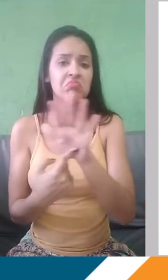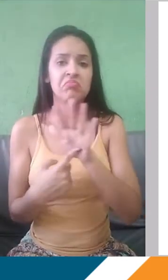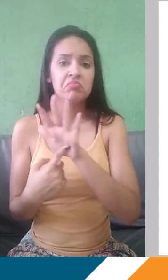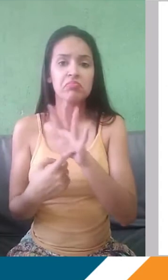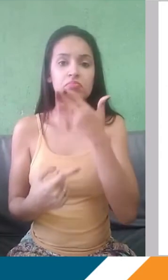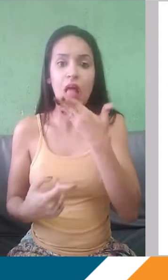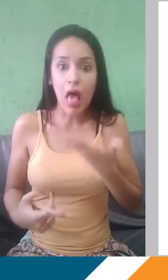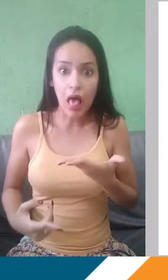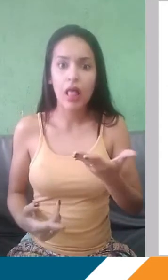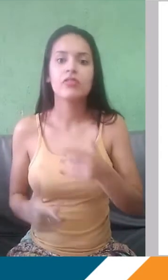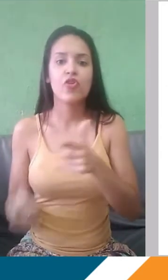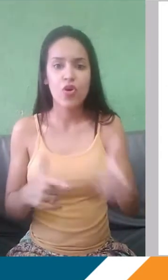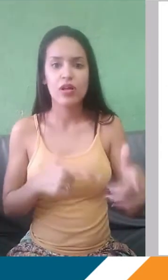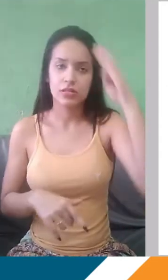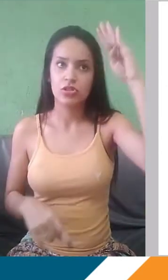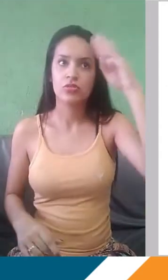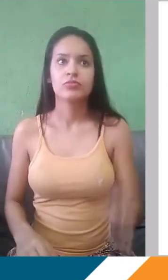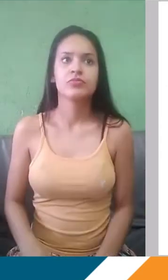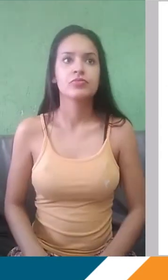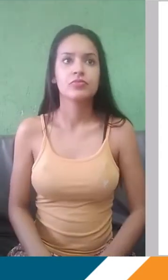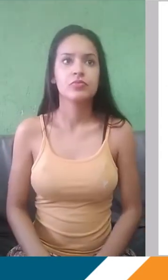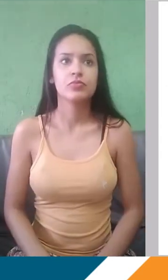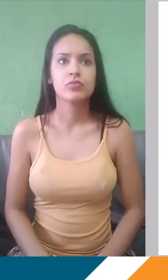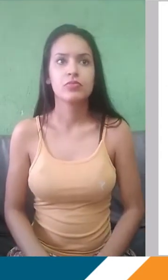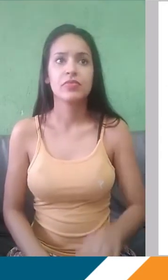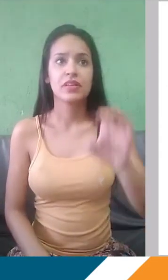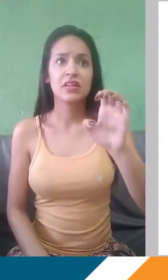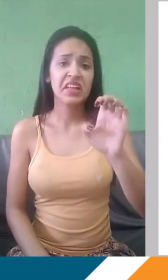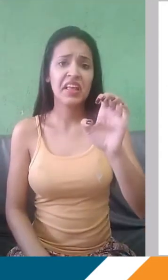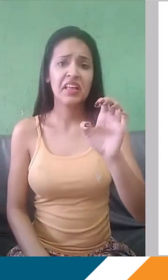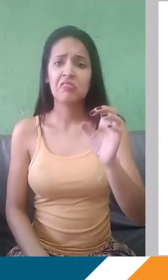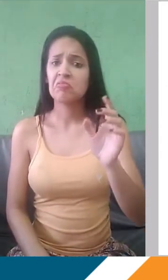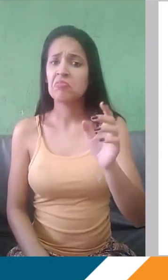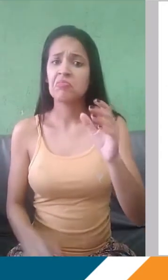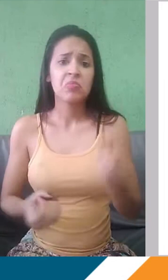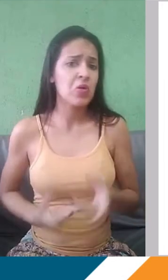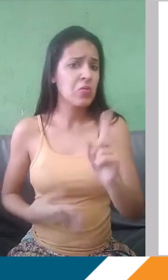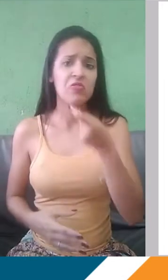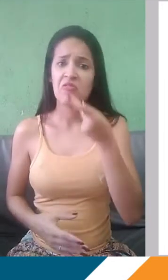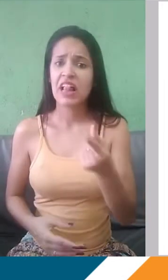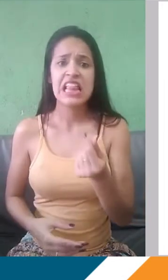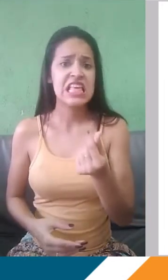E, não se pode afirmar que o texto menciona riquezas roubadas pelo regime militar.